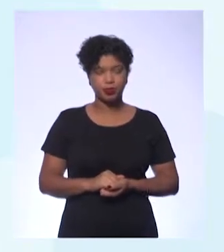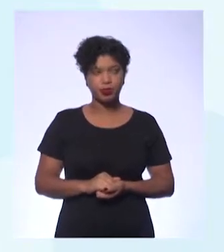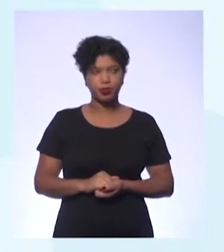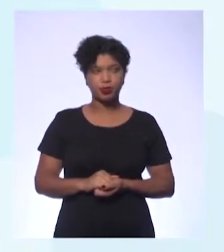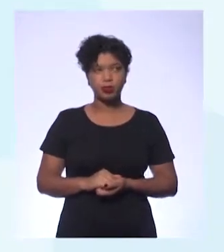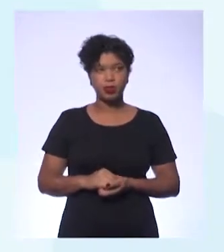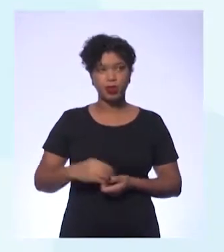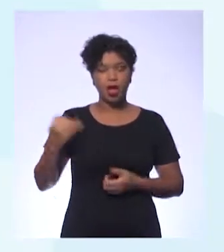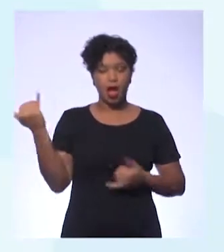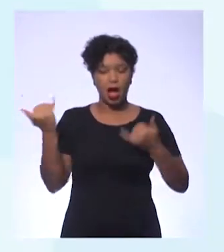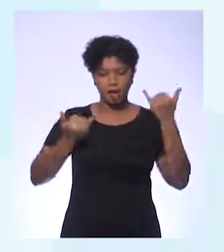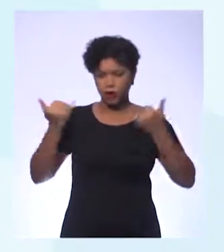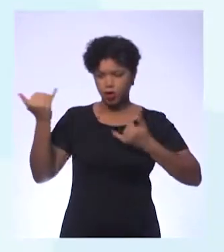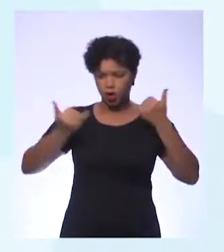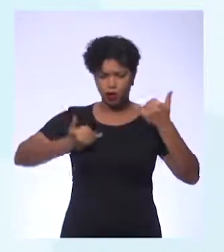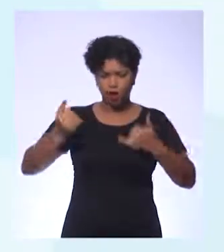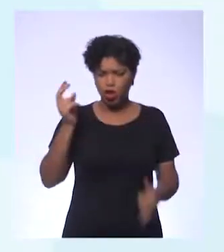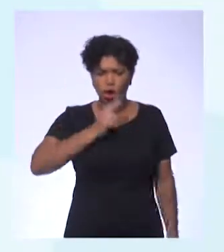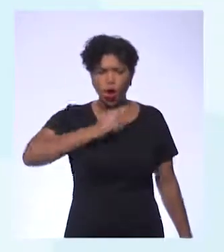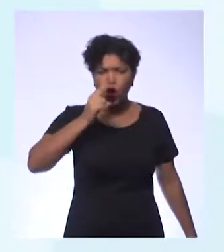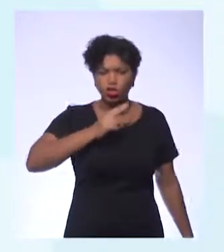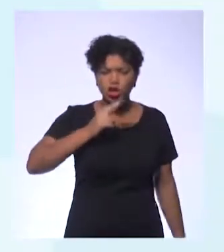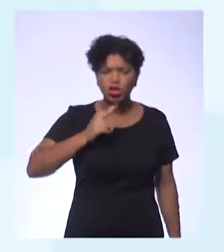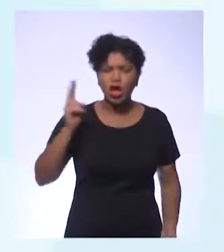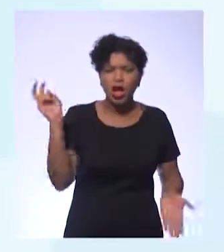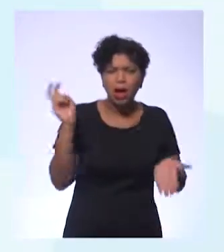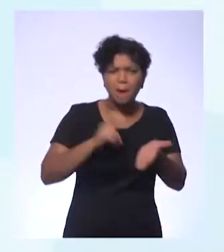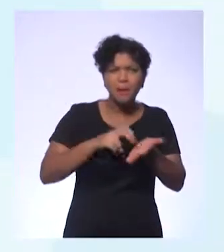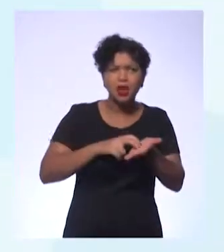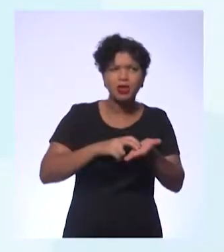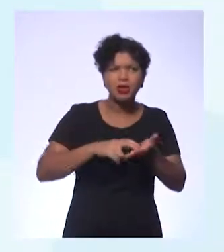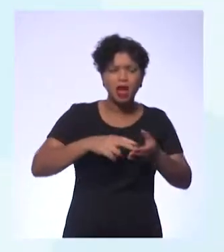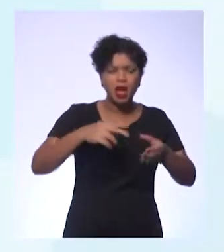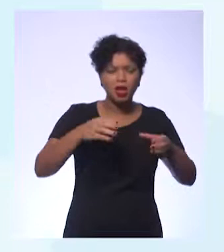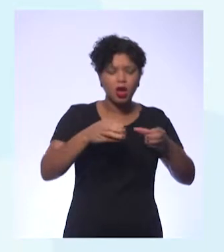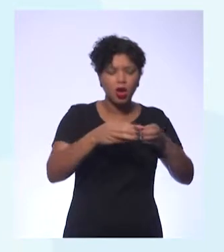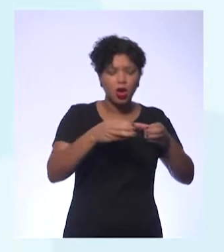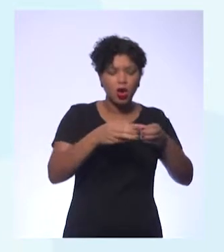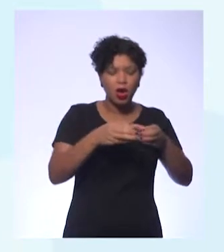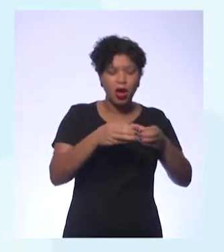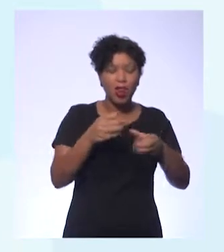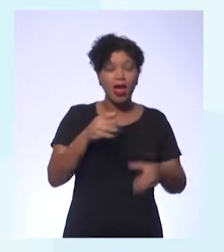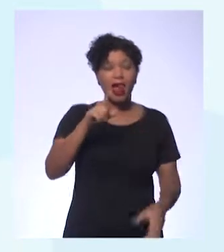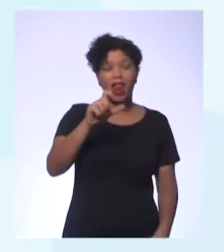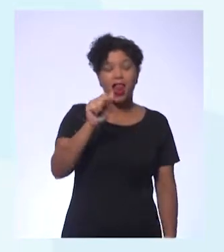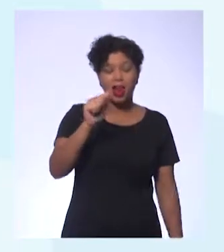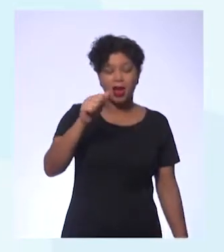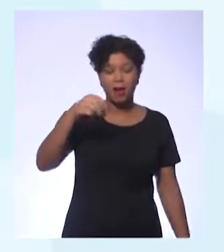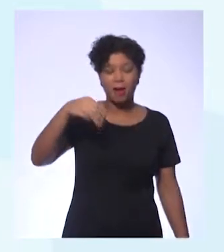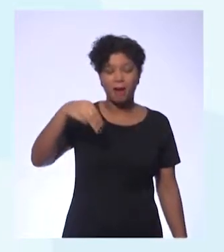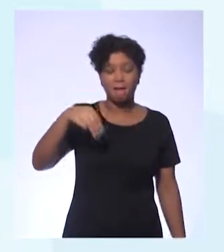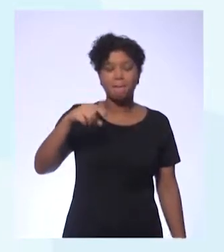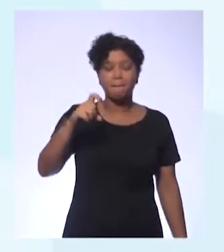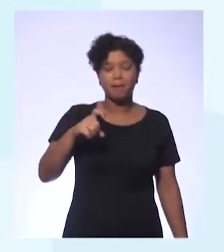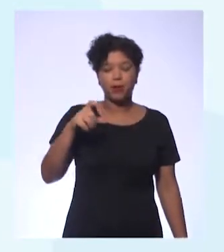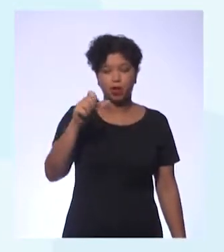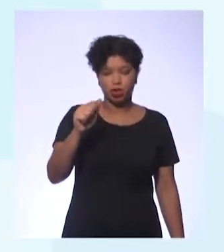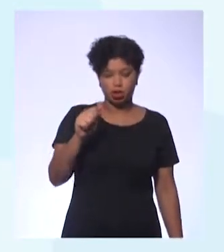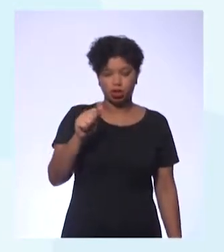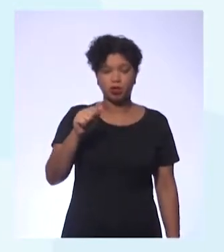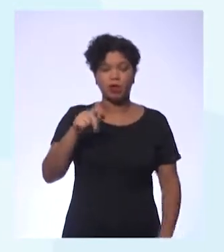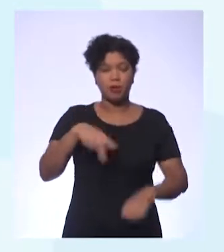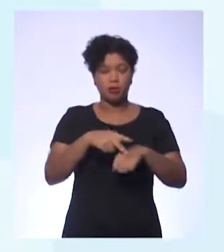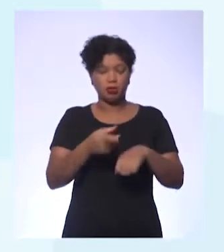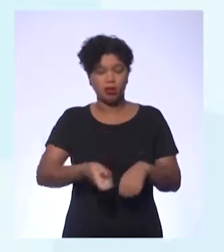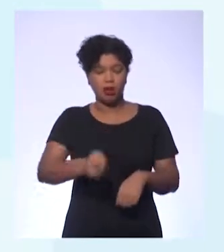Notícia urgente. Nesta manhã, no vilarejo de La Mancha, na Espanha, o senhor Dom Quixote, o nobre